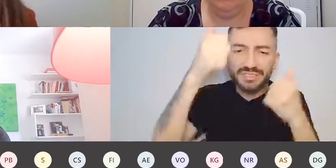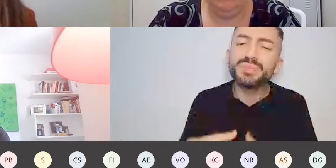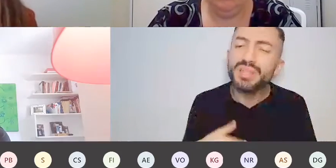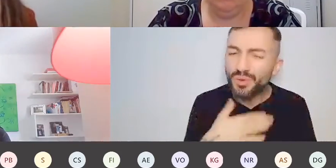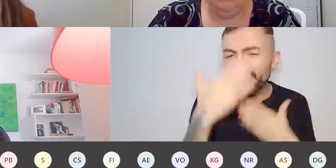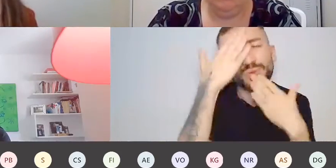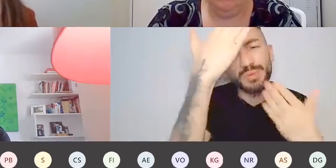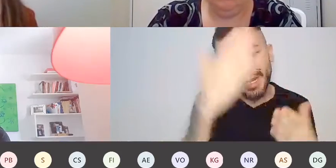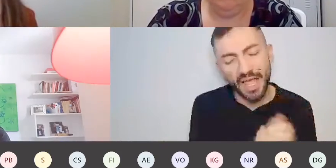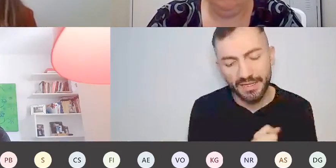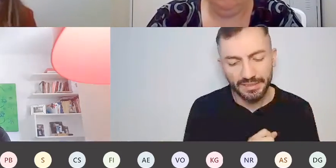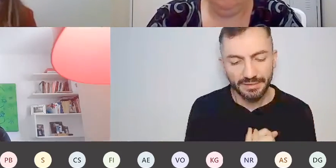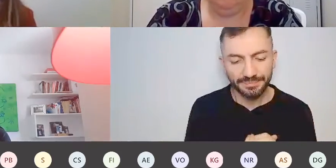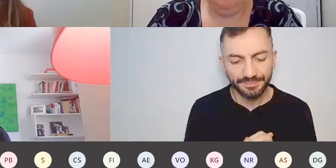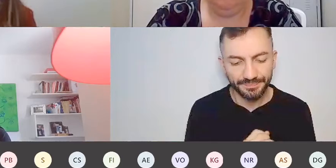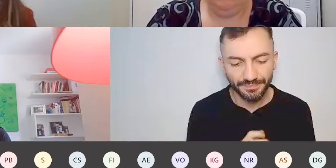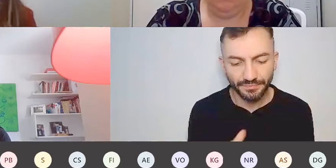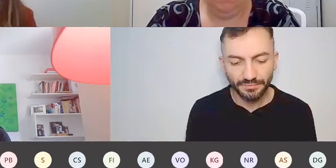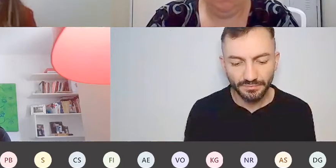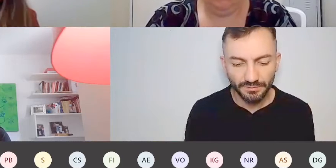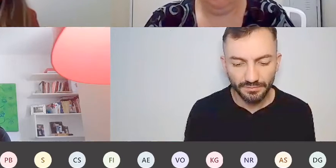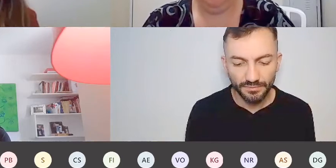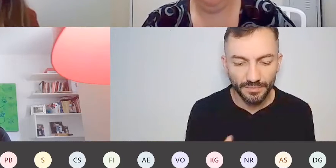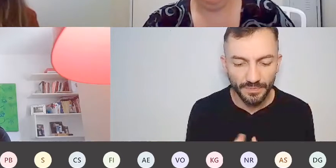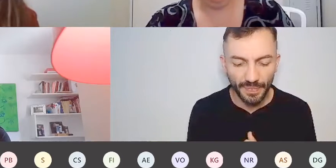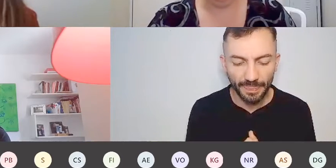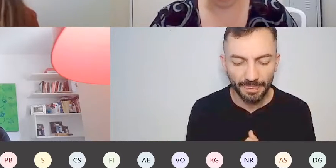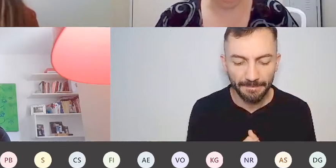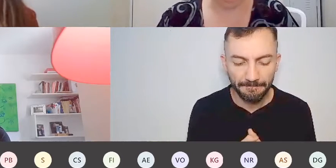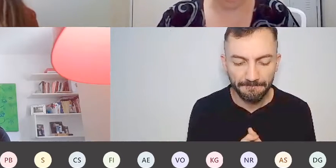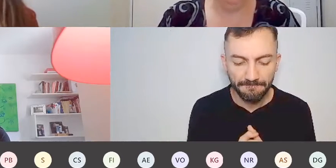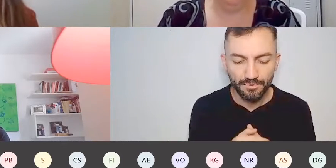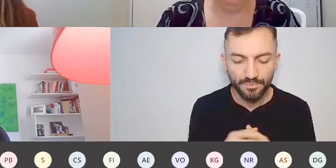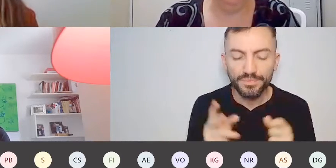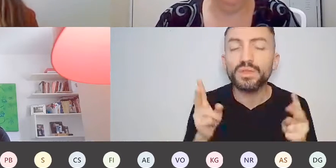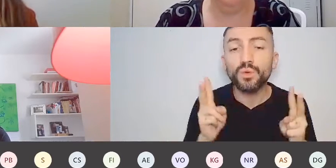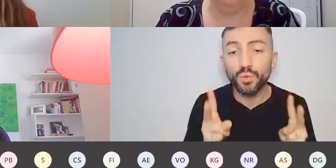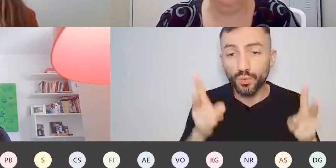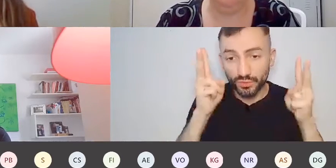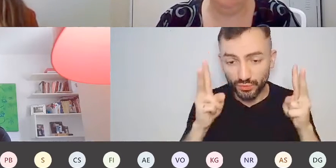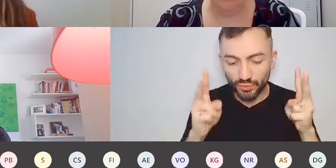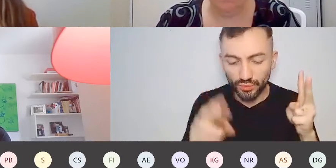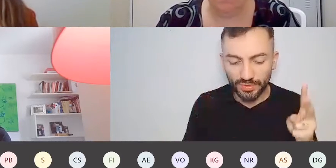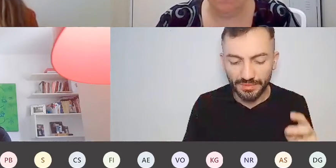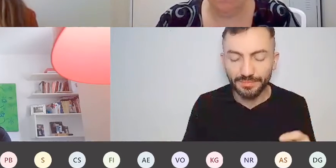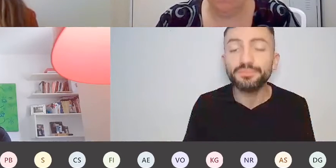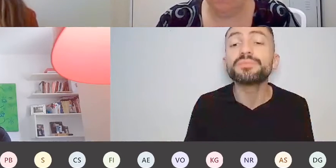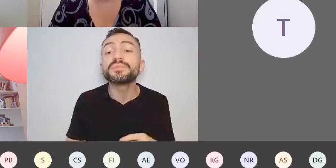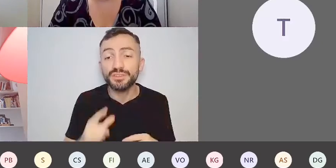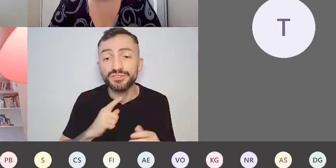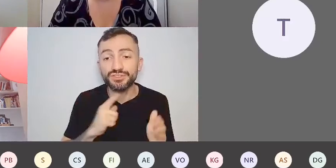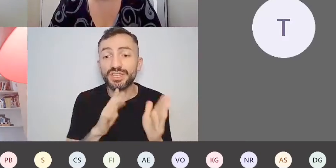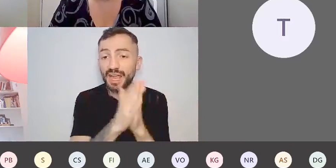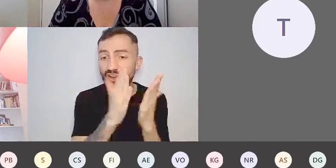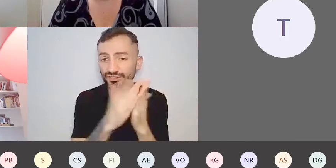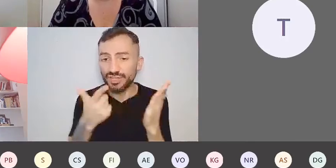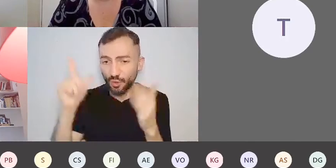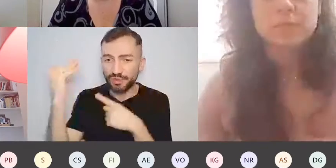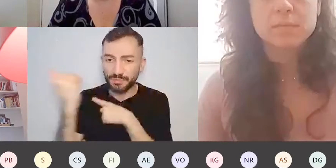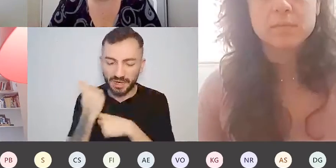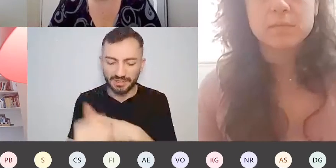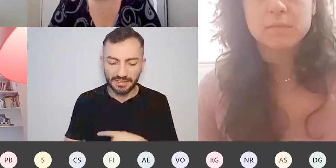Fernanda. Seguimos, então, agora com mais uma parceira da cartilha,